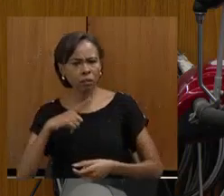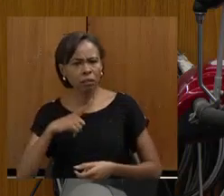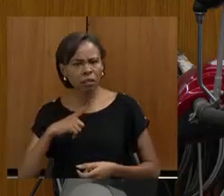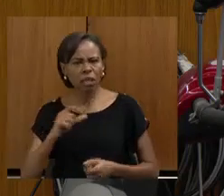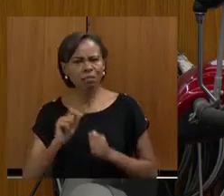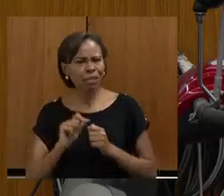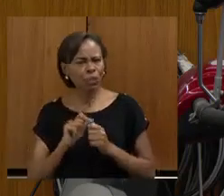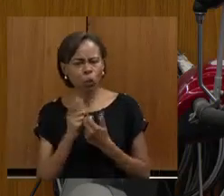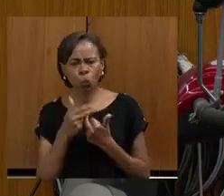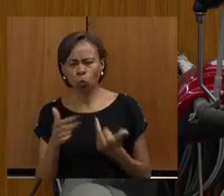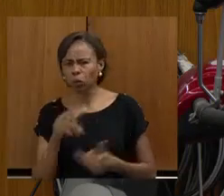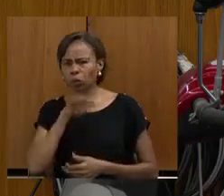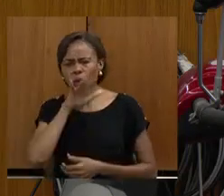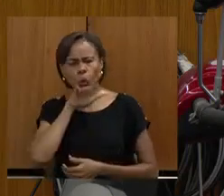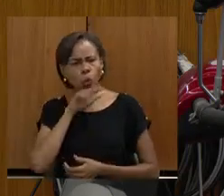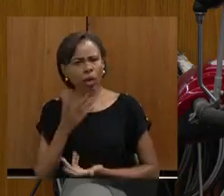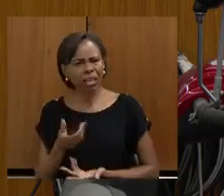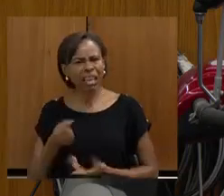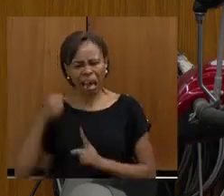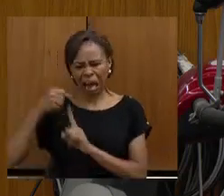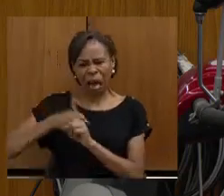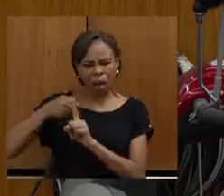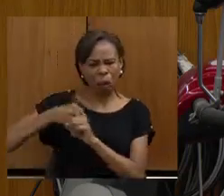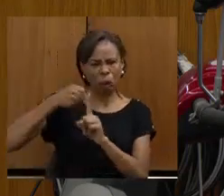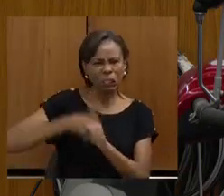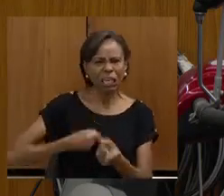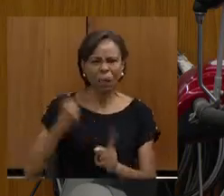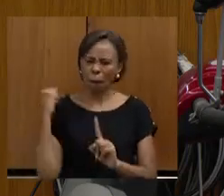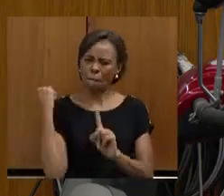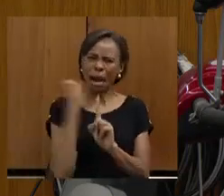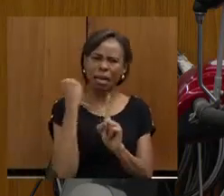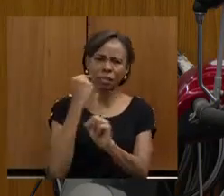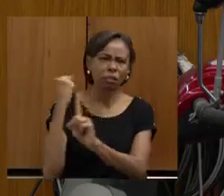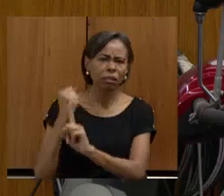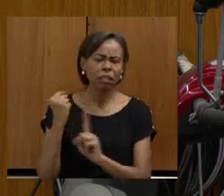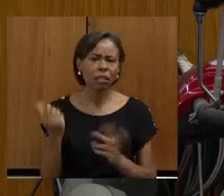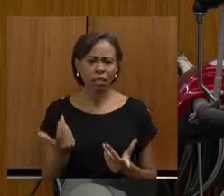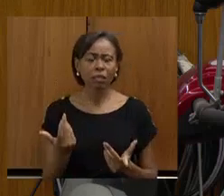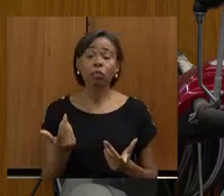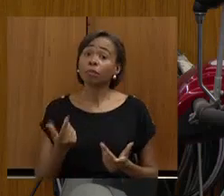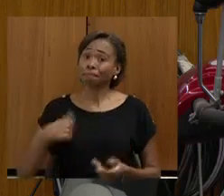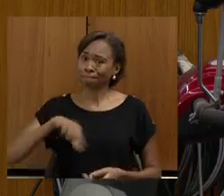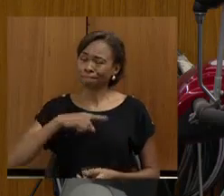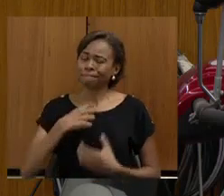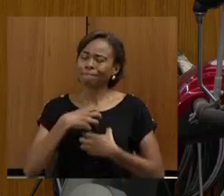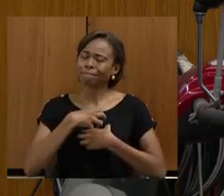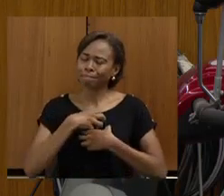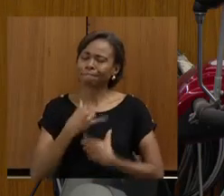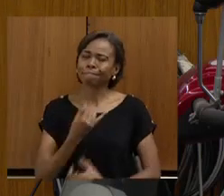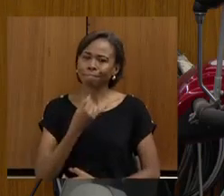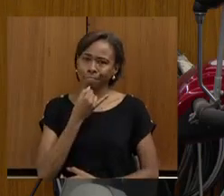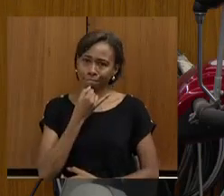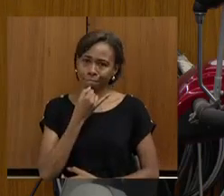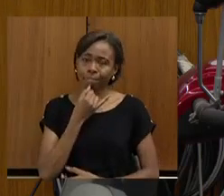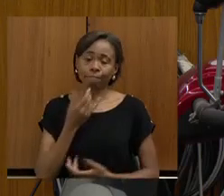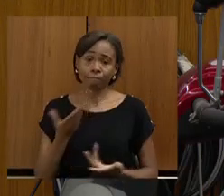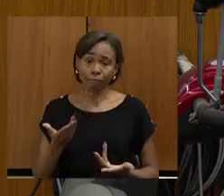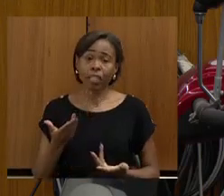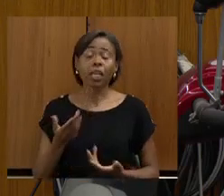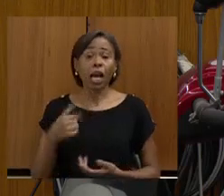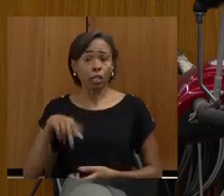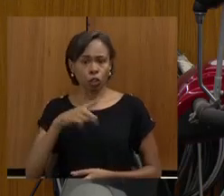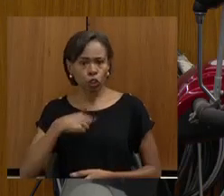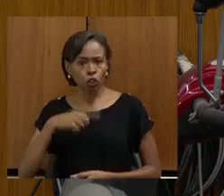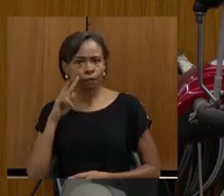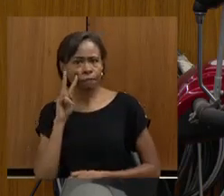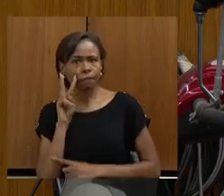horrorosa, agredindo as pessoas, matando as pessoas. Então, a gente fica muito triste. E aí, quando a gente vê